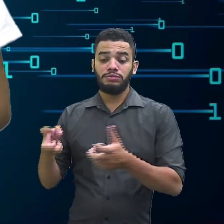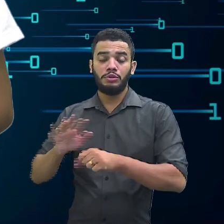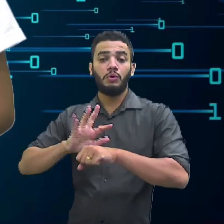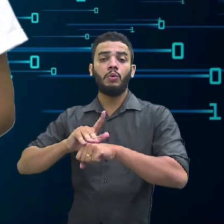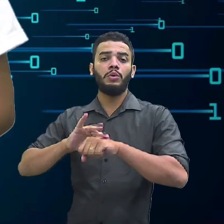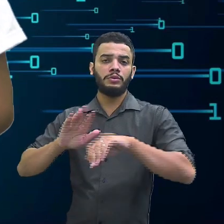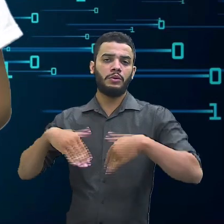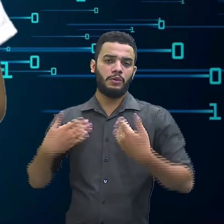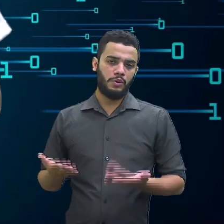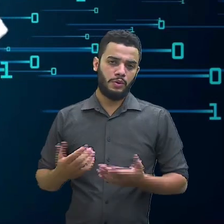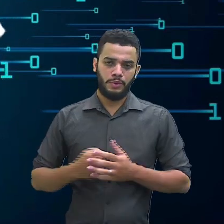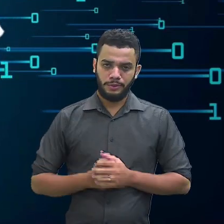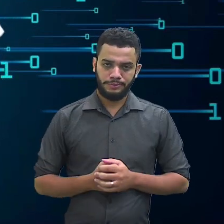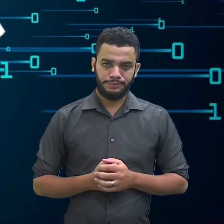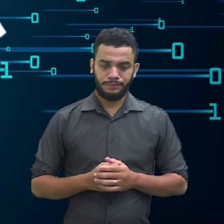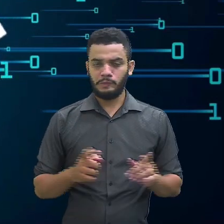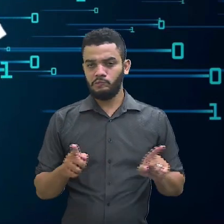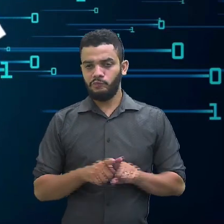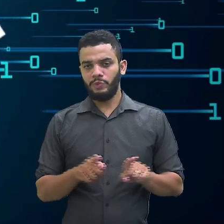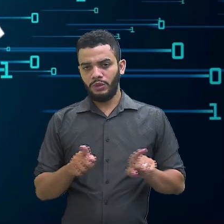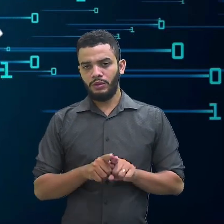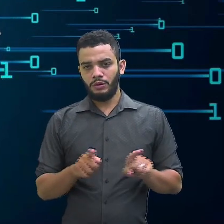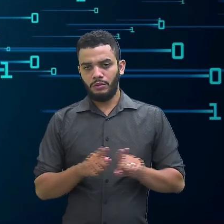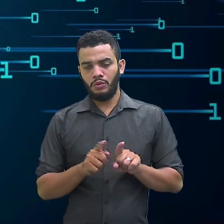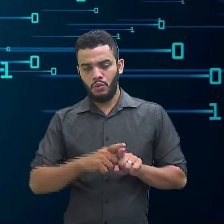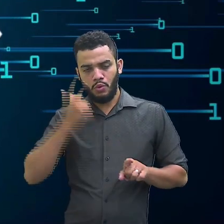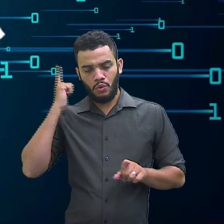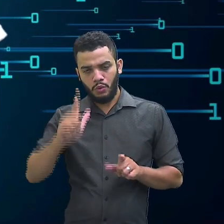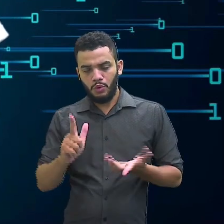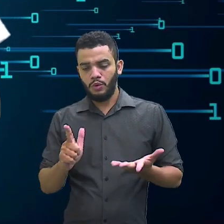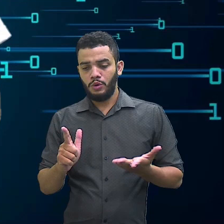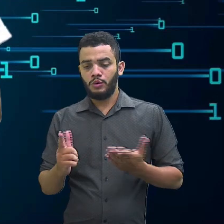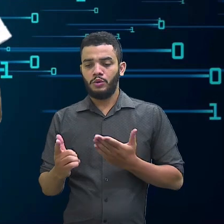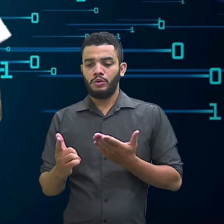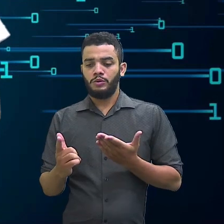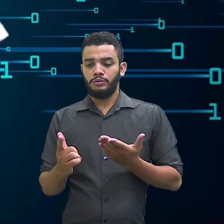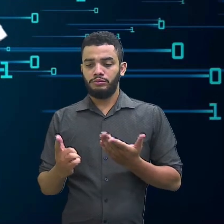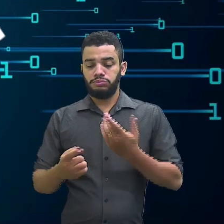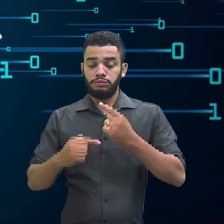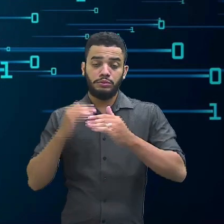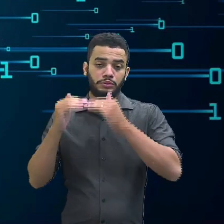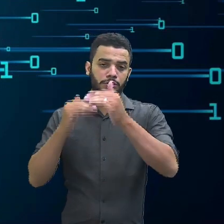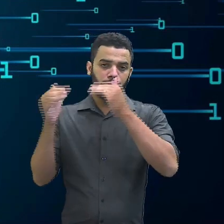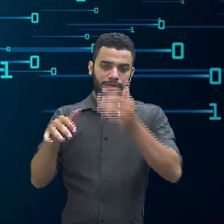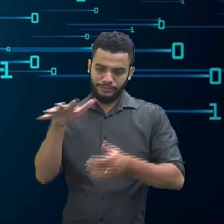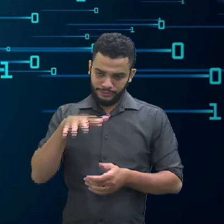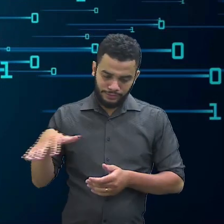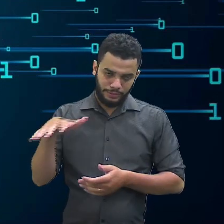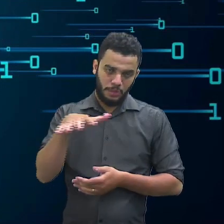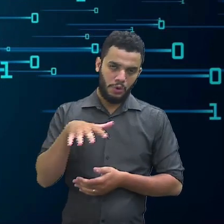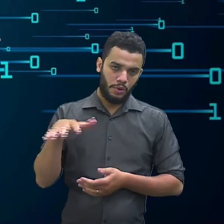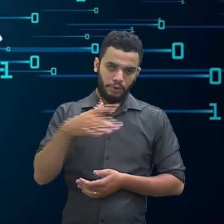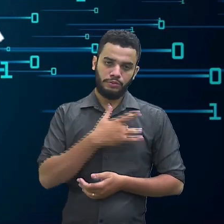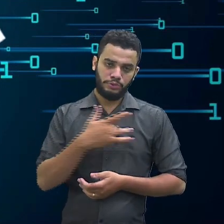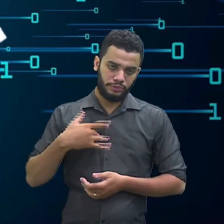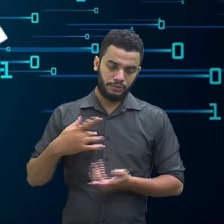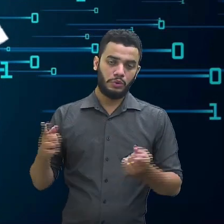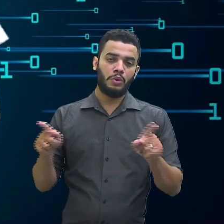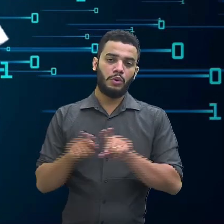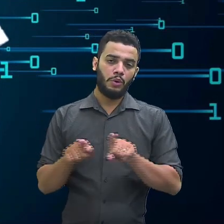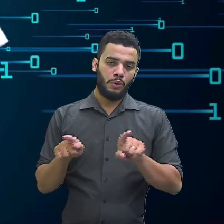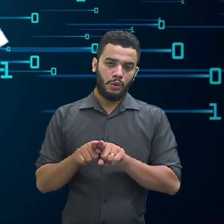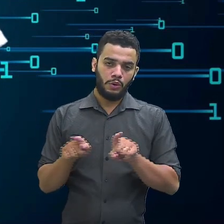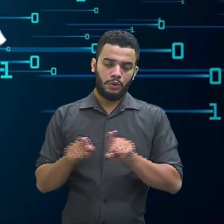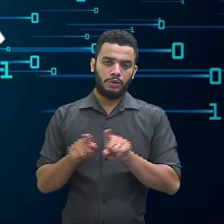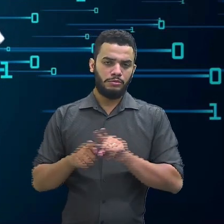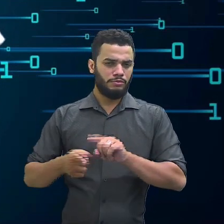vê, a inteligência artificial é algo muito importante e útil, que pode nos ajudar a resolver muitos problemas e realizar tarefas que